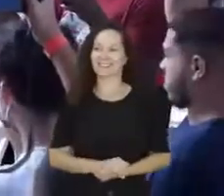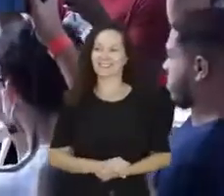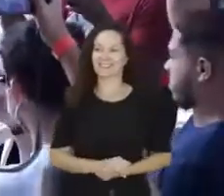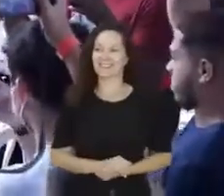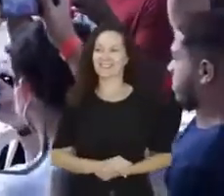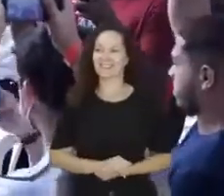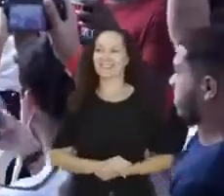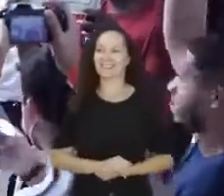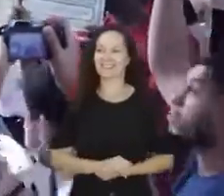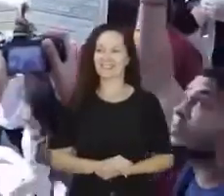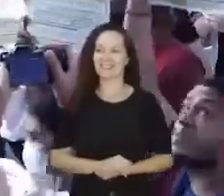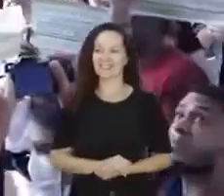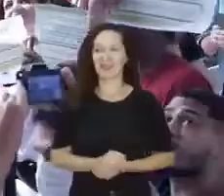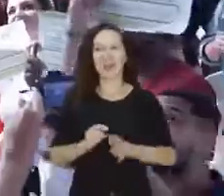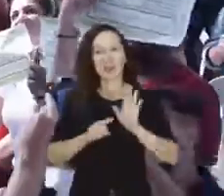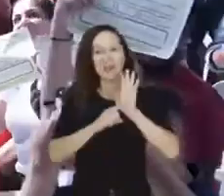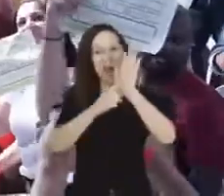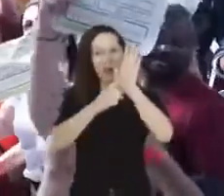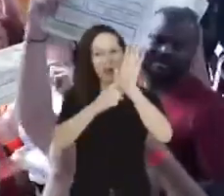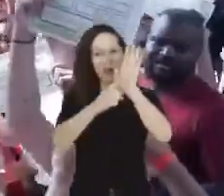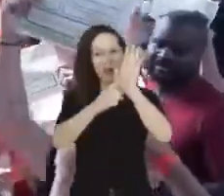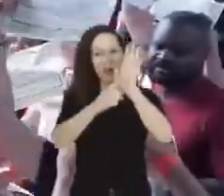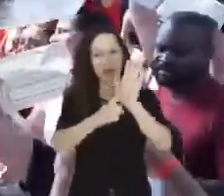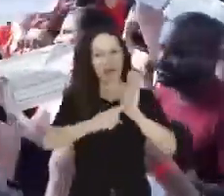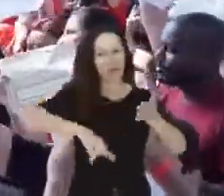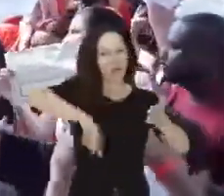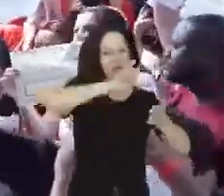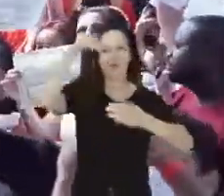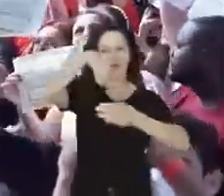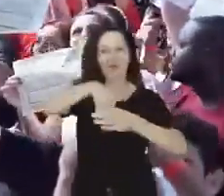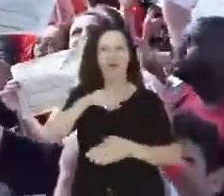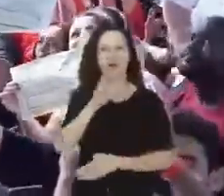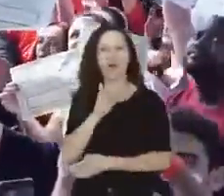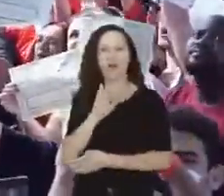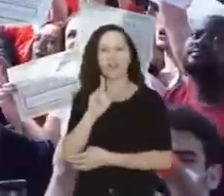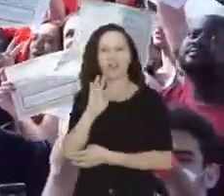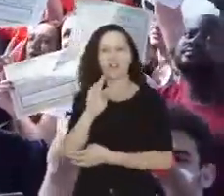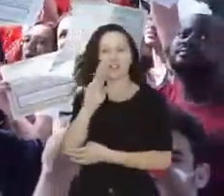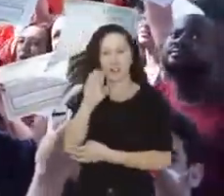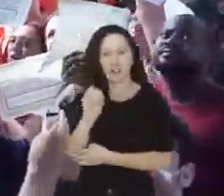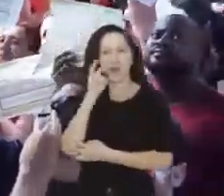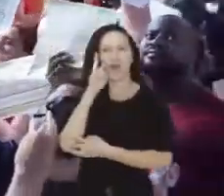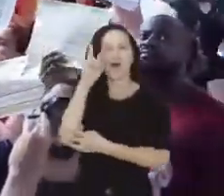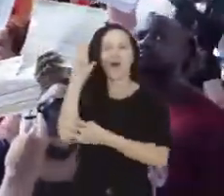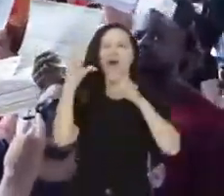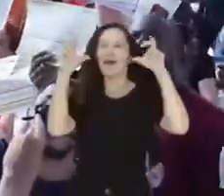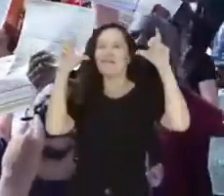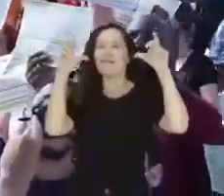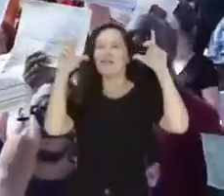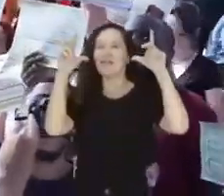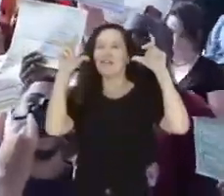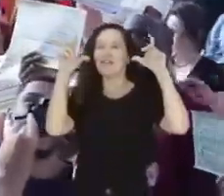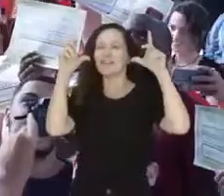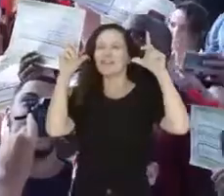Levanta, levanta. Pessoal, levanta o título, olha lá pra cima, lá, ó. É o Elipa.